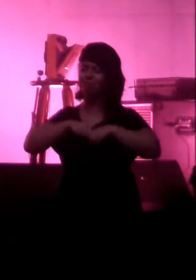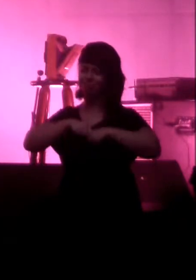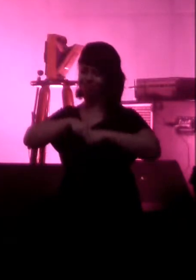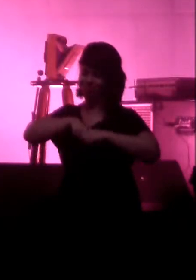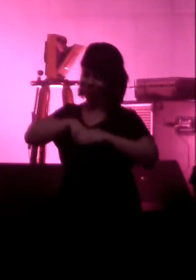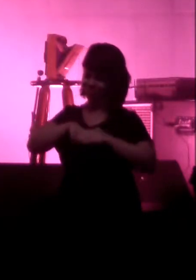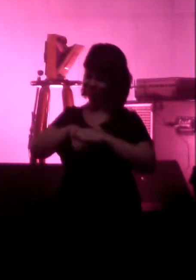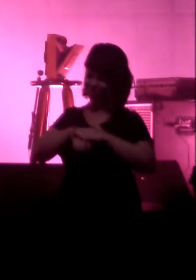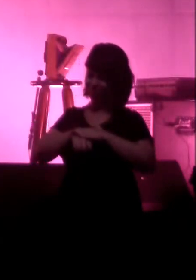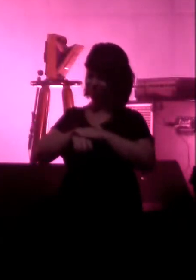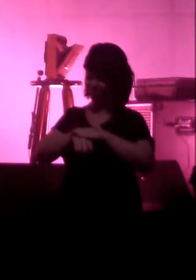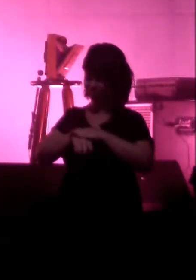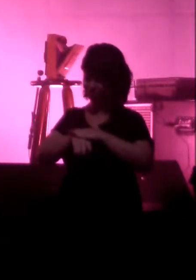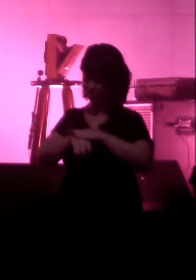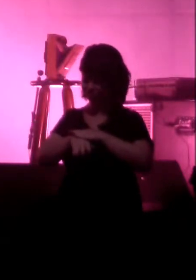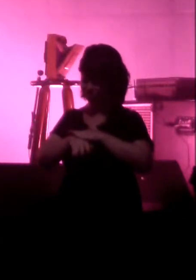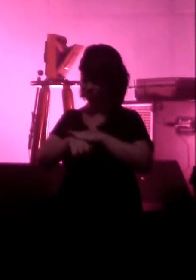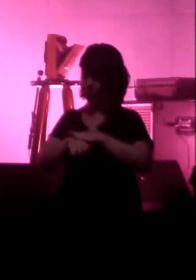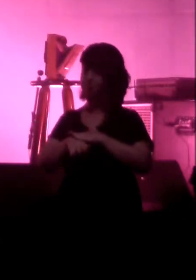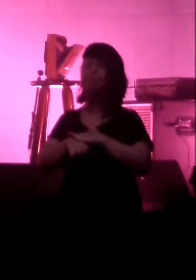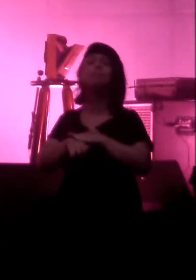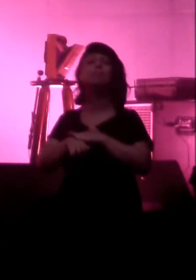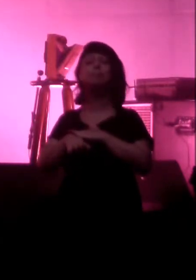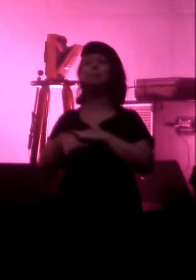mesmo assim se vive,